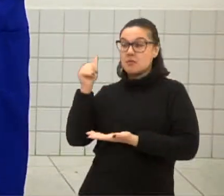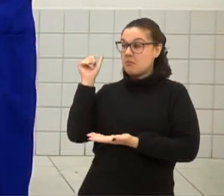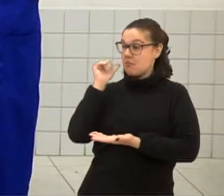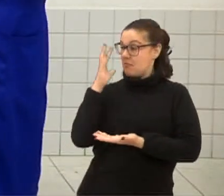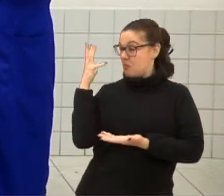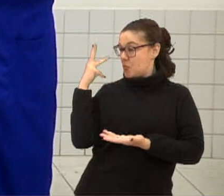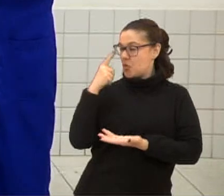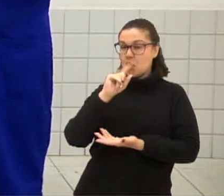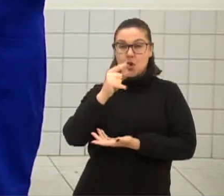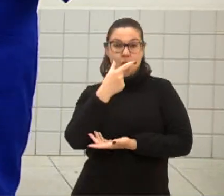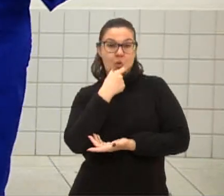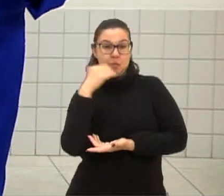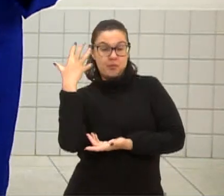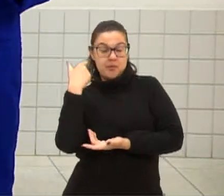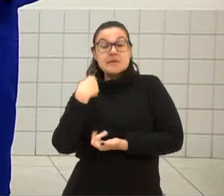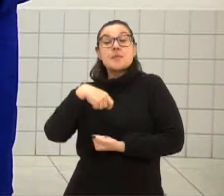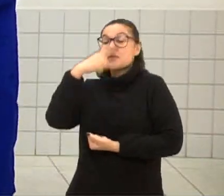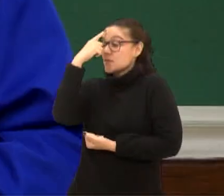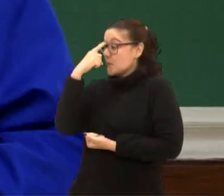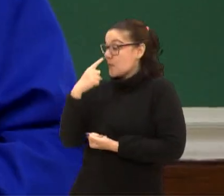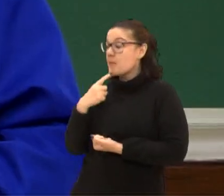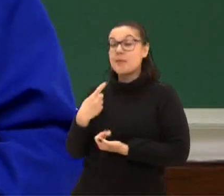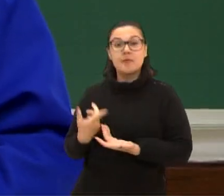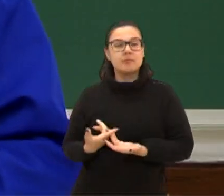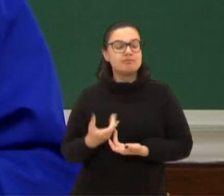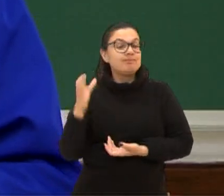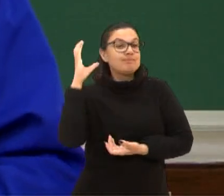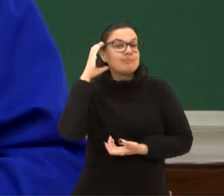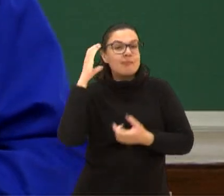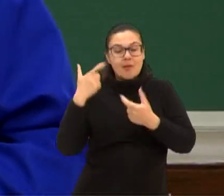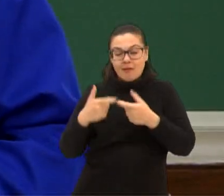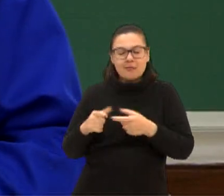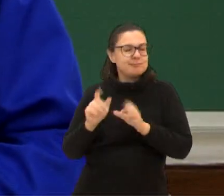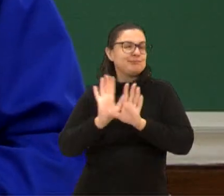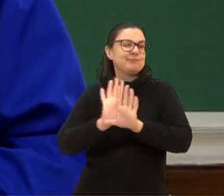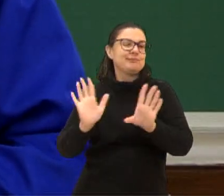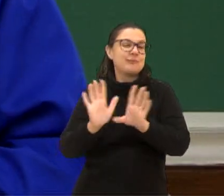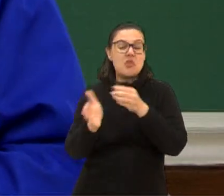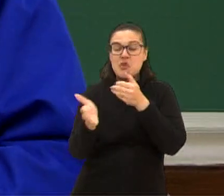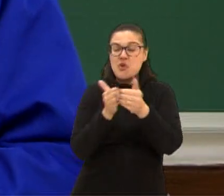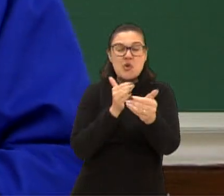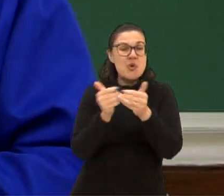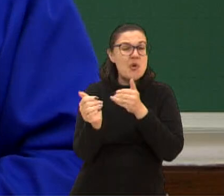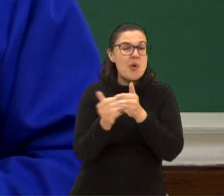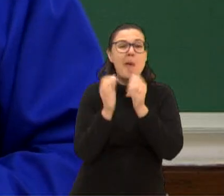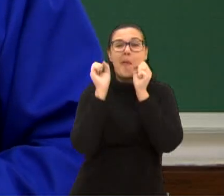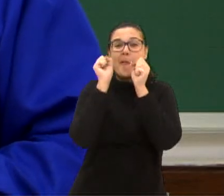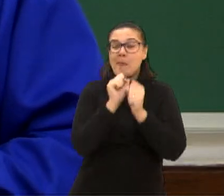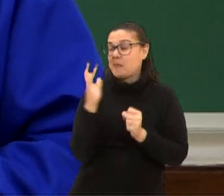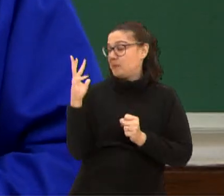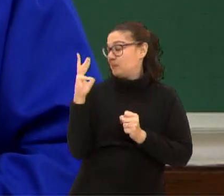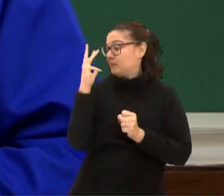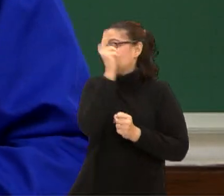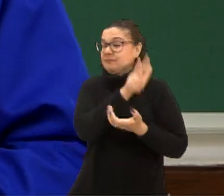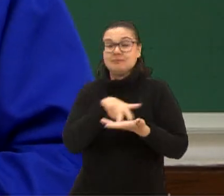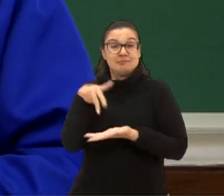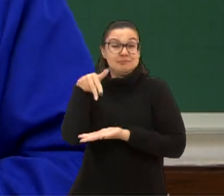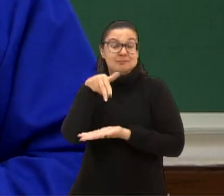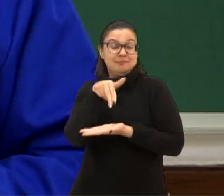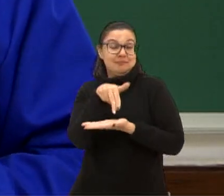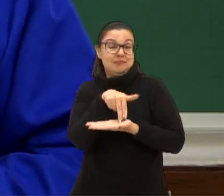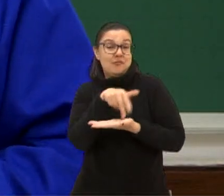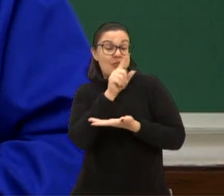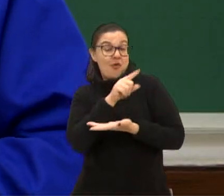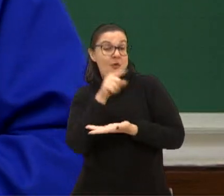o galã, tem que ter todo um perfil, né? A rádio não. Qualquer um poderia ser o galã, qualquer um poderia ser a mocinha, né? Desde que tivesse um